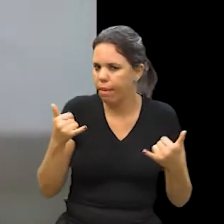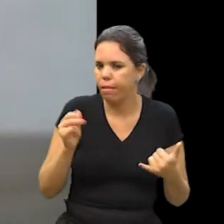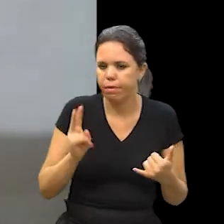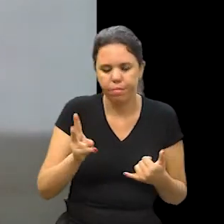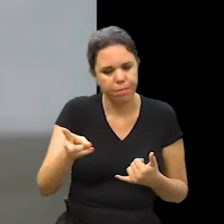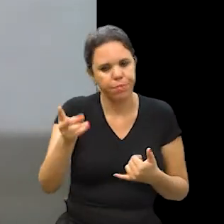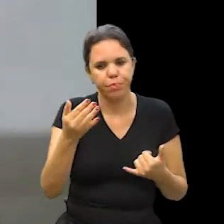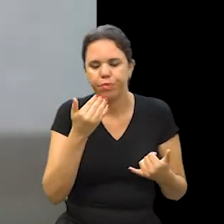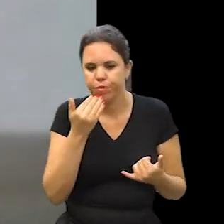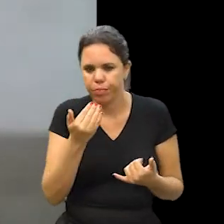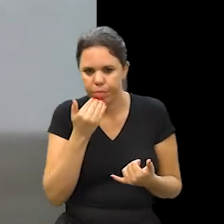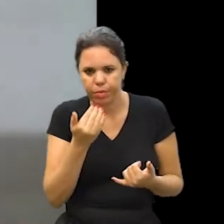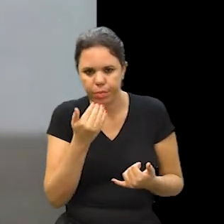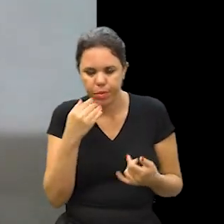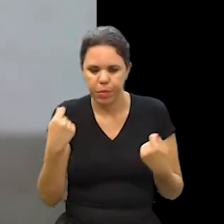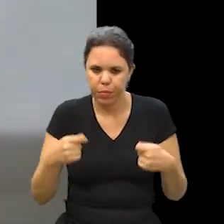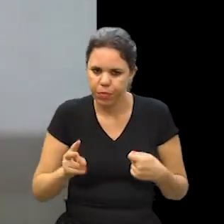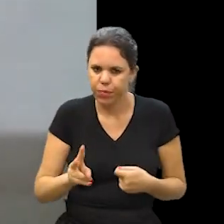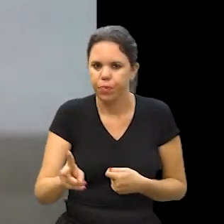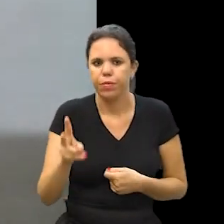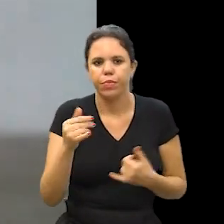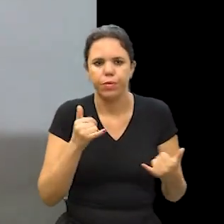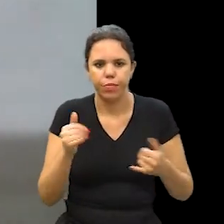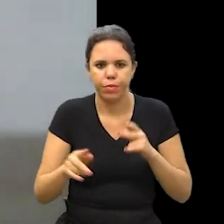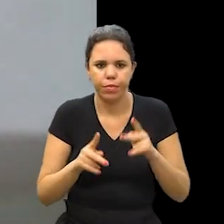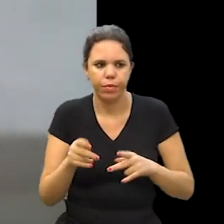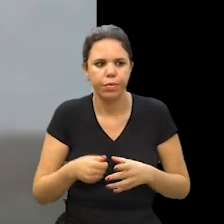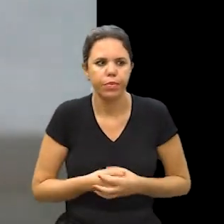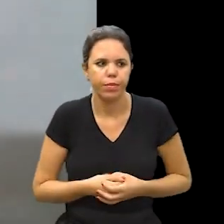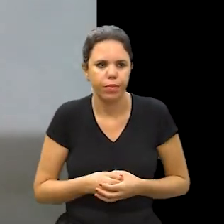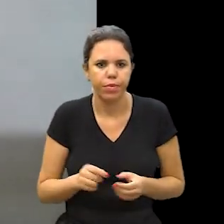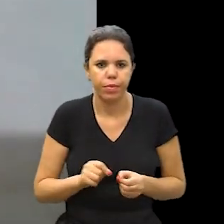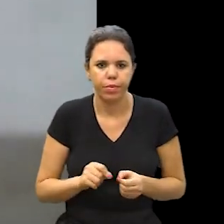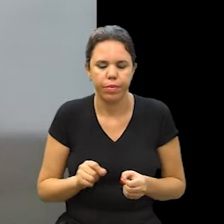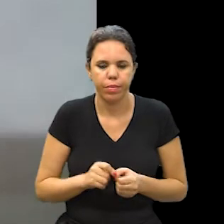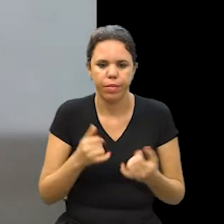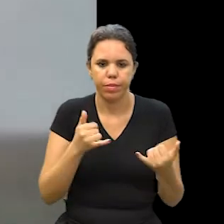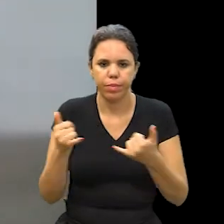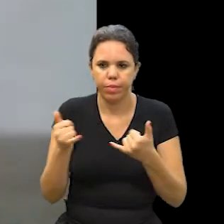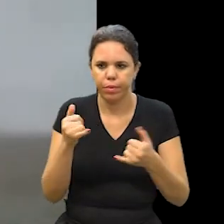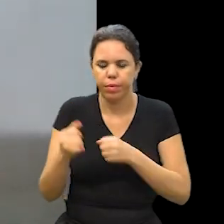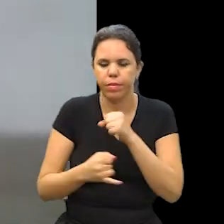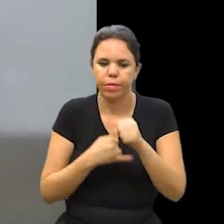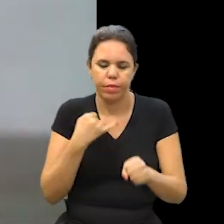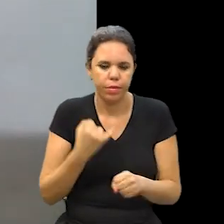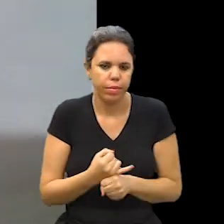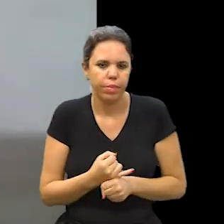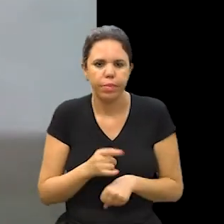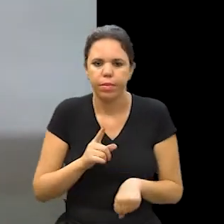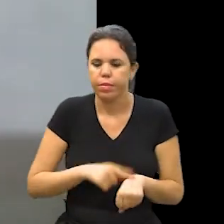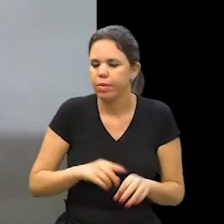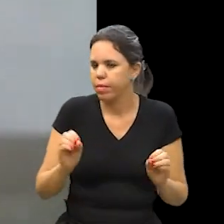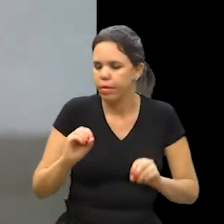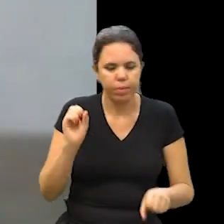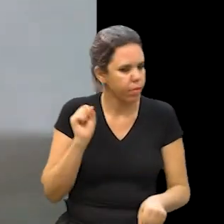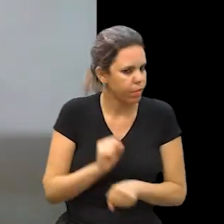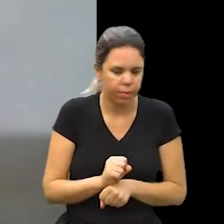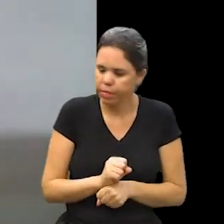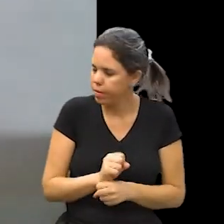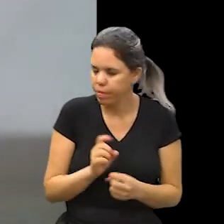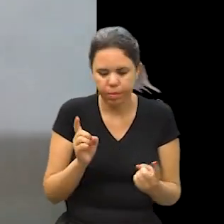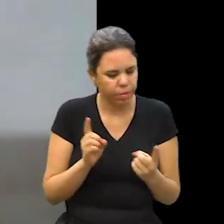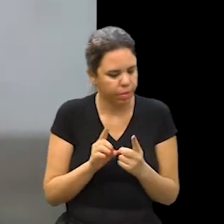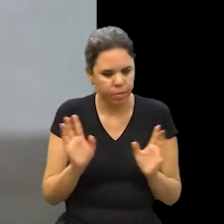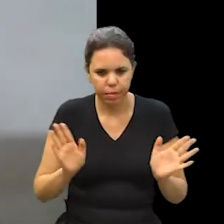pararam, né, a gente precisou continuar ligando para as pessoas, fazendo os atendimentos remotos, que nós, em momento algum, paramos de